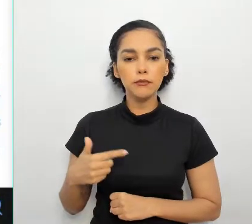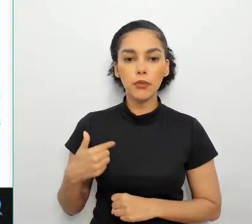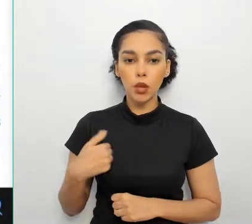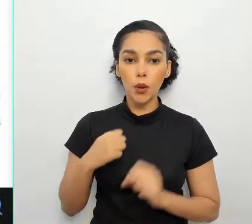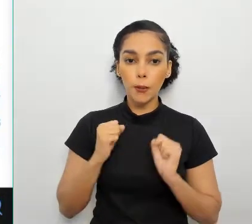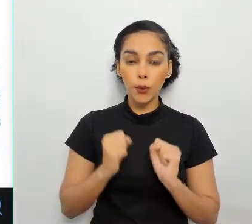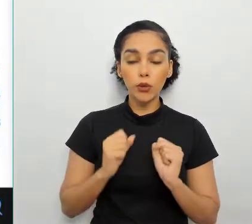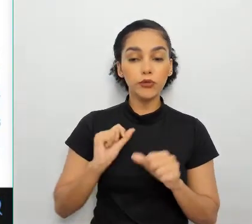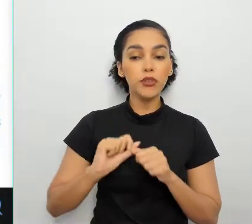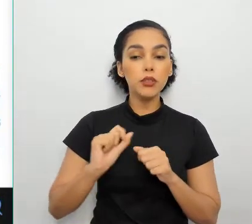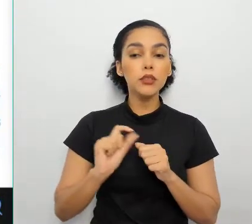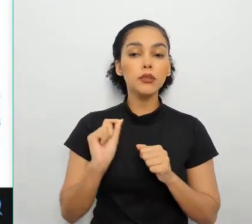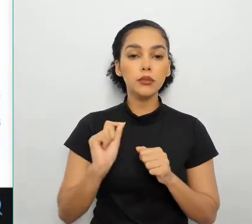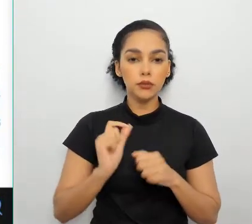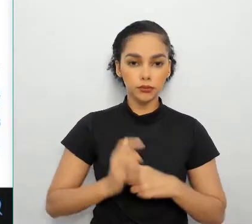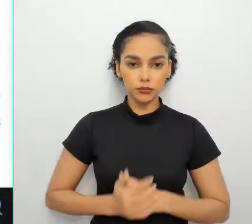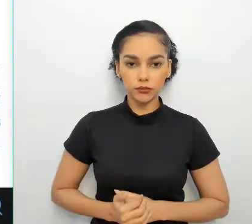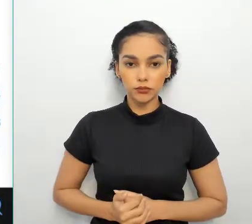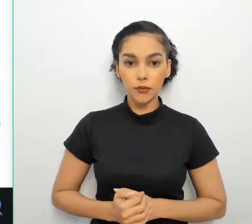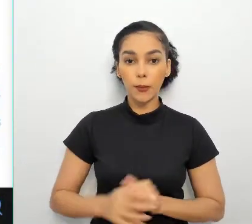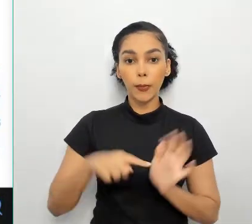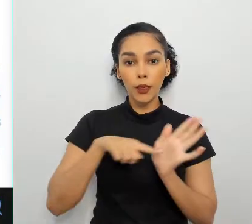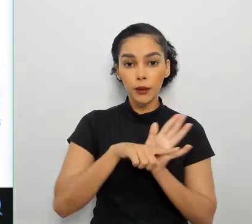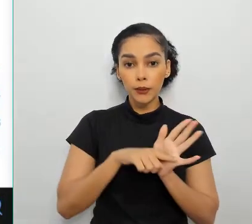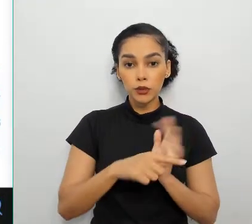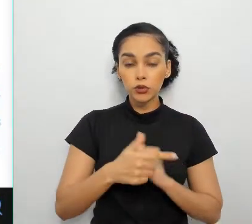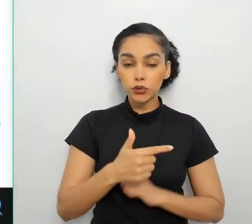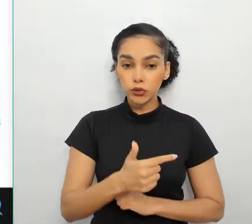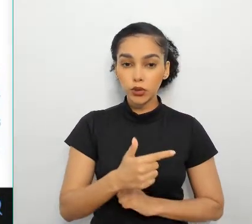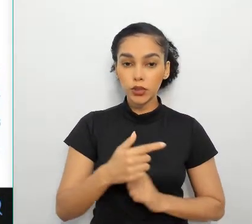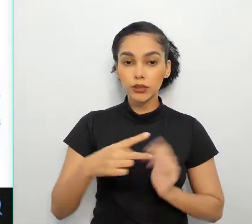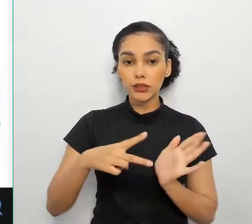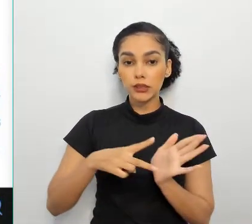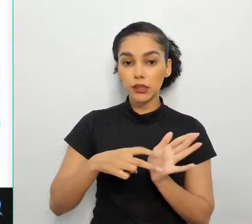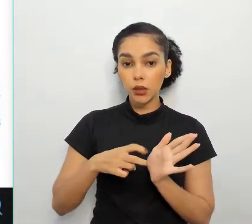a menos t dividido por